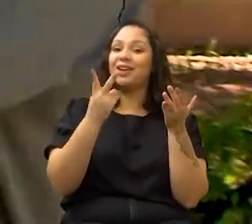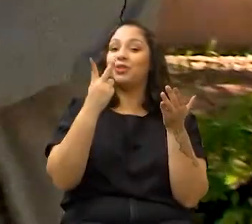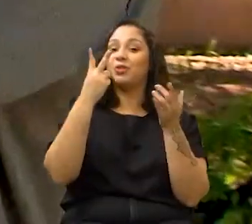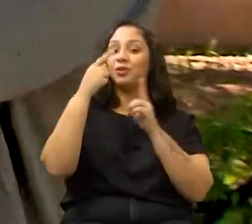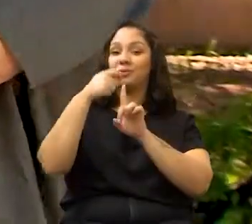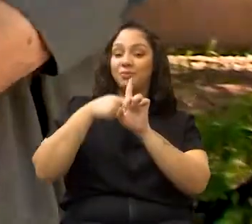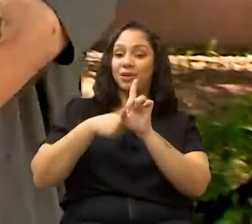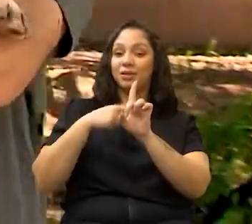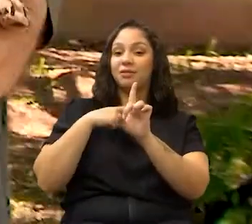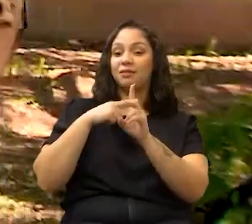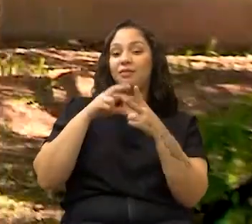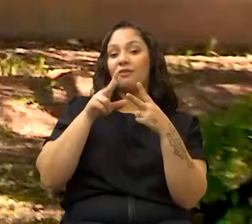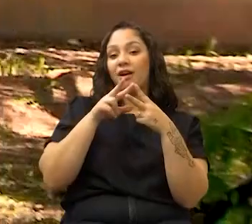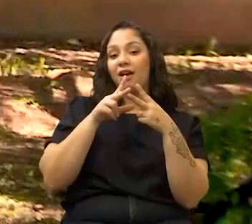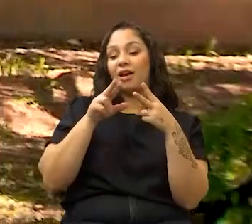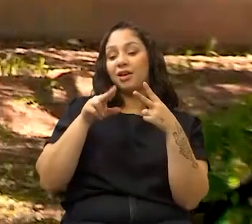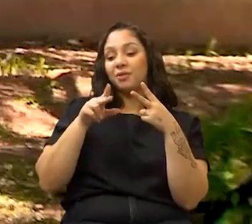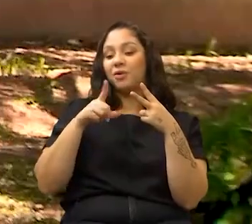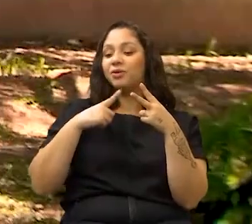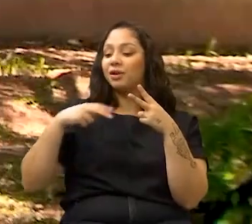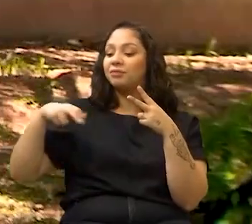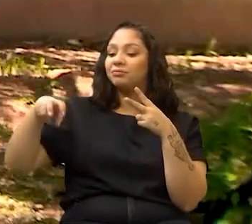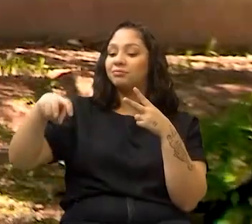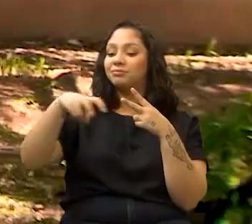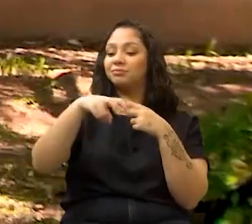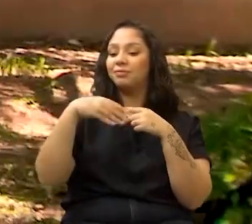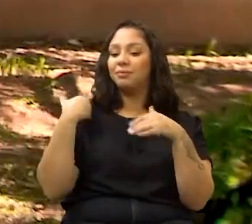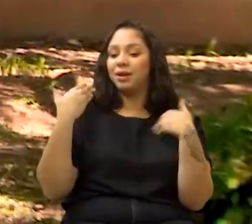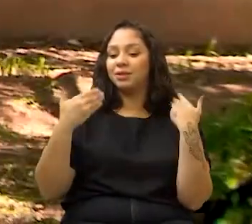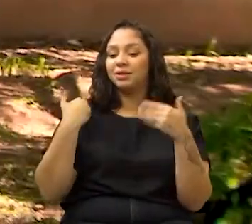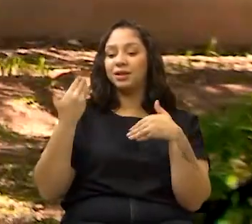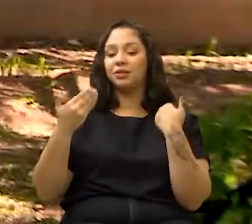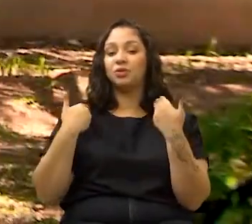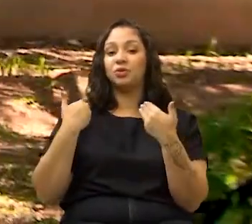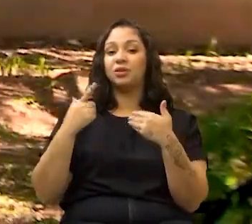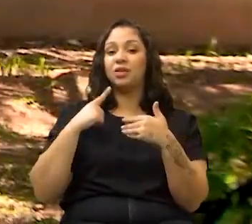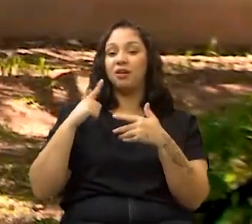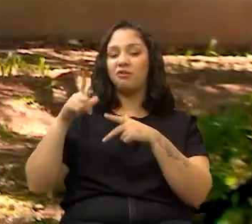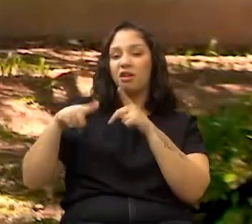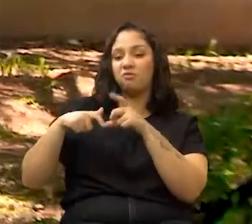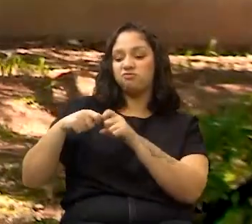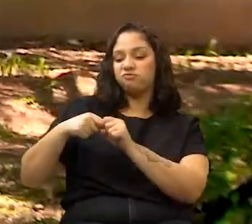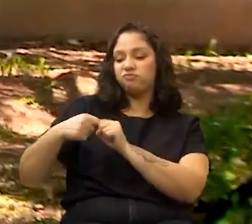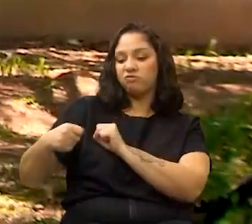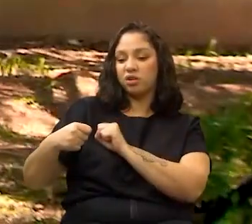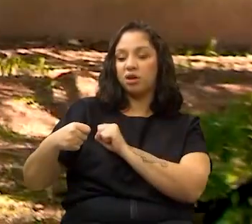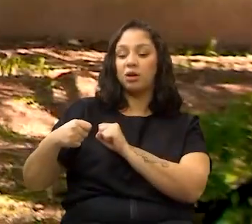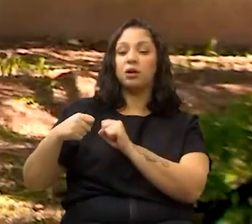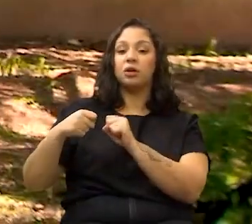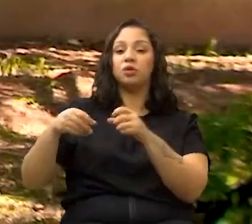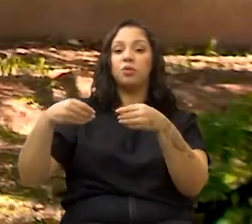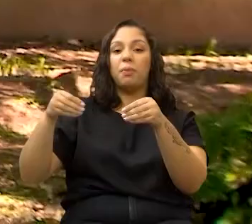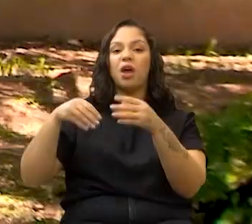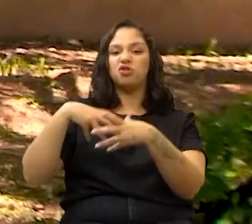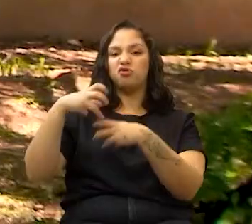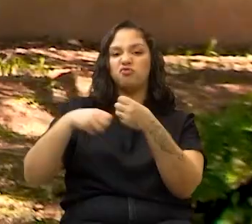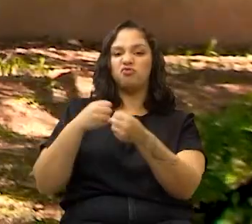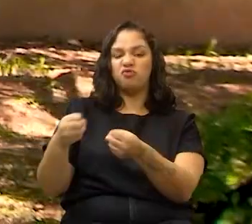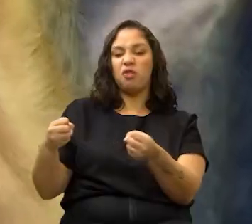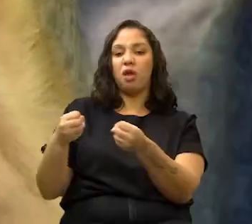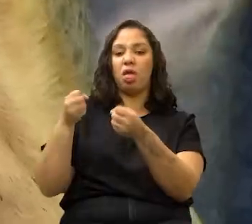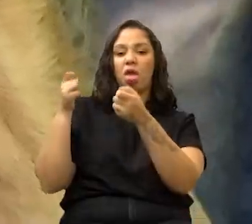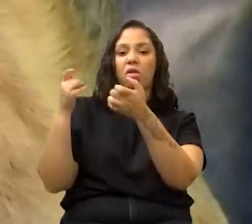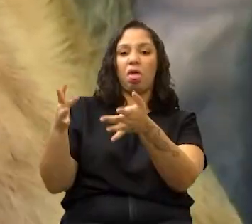o irmãozinho dele, que está rodando por aí, foram amarrados dentro de um saco e abandonados no terreno baldio.